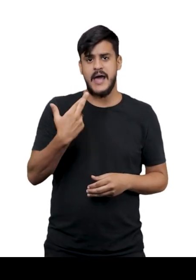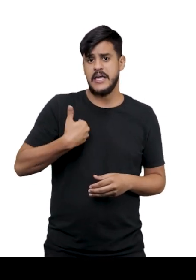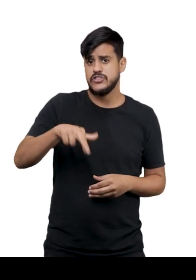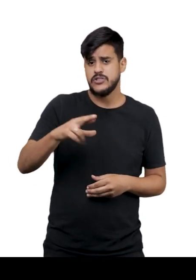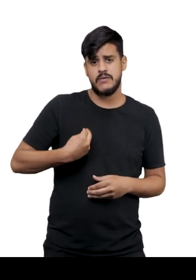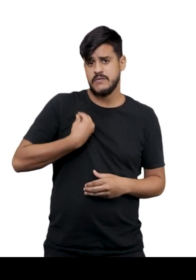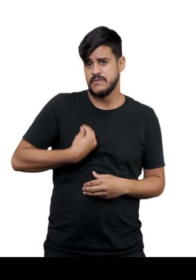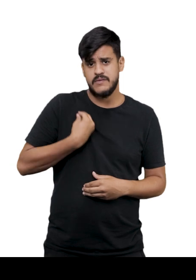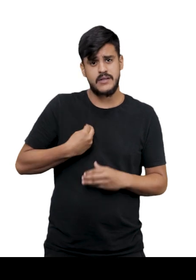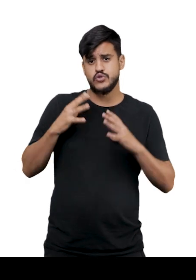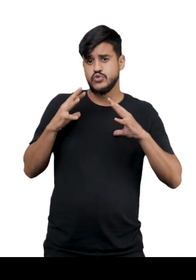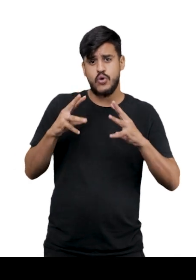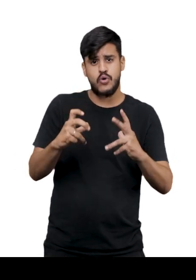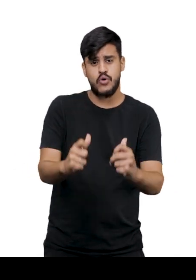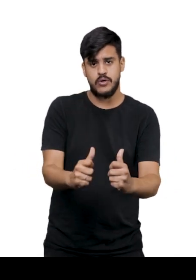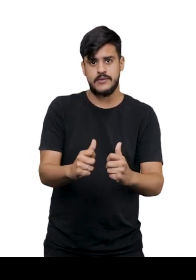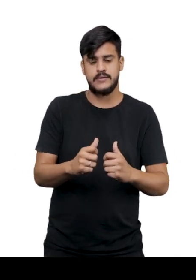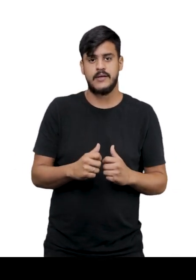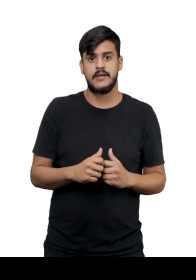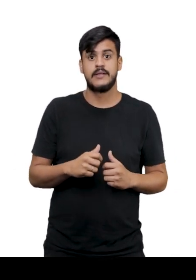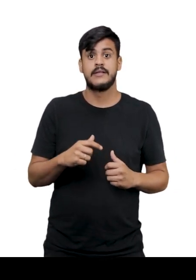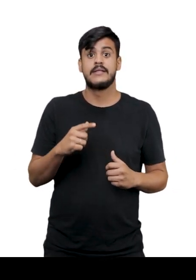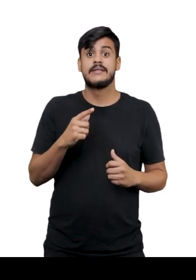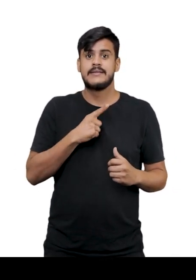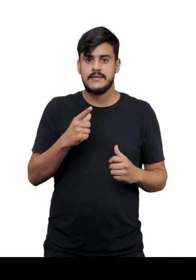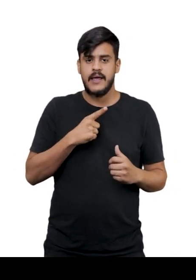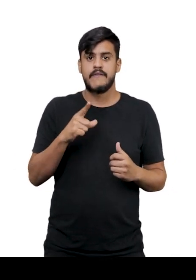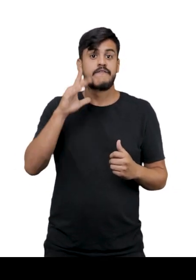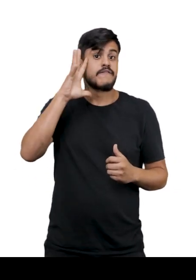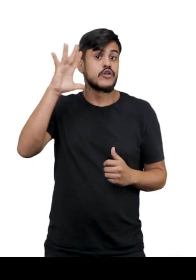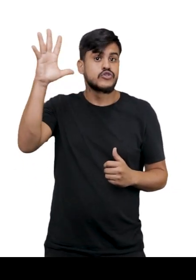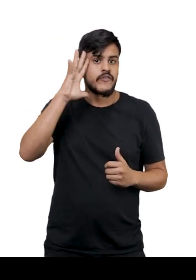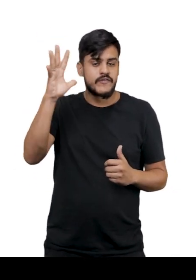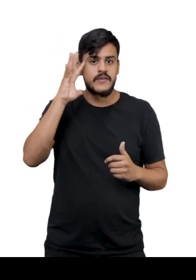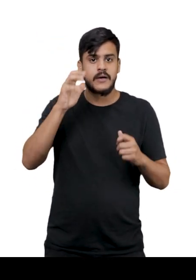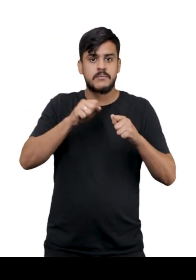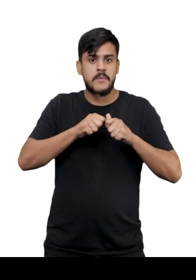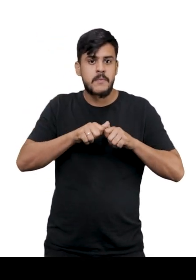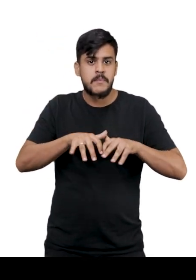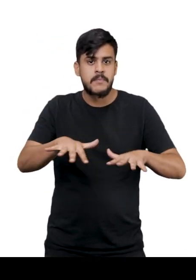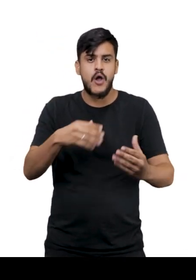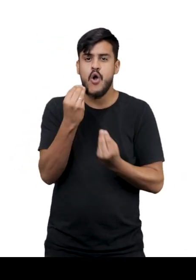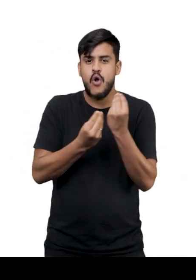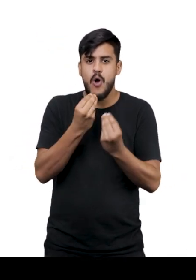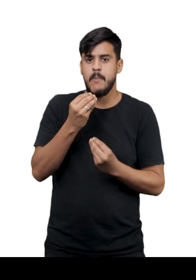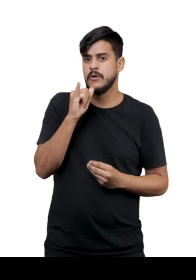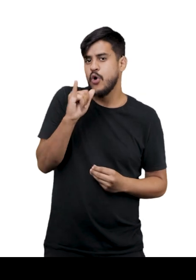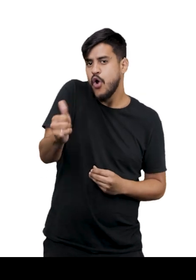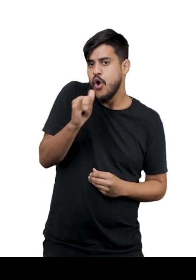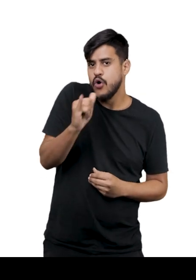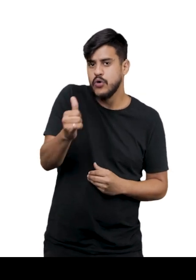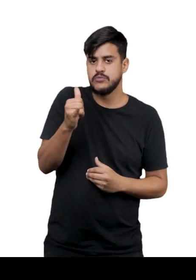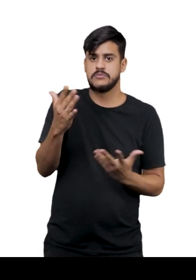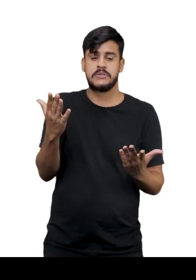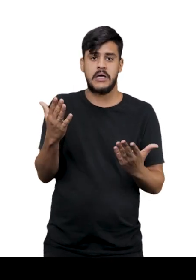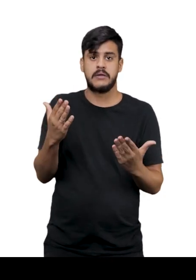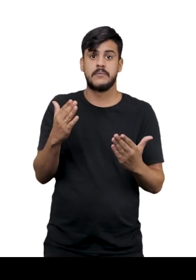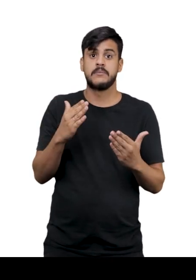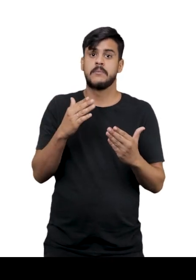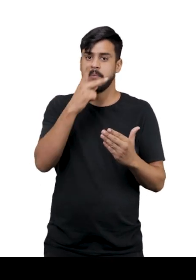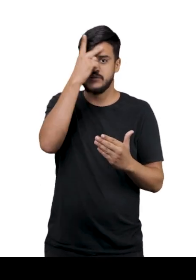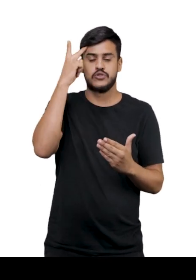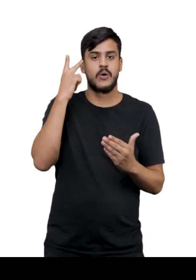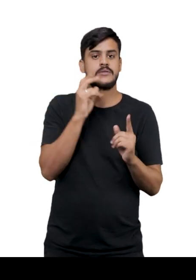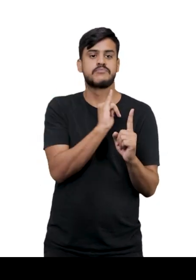a religião está presente em todos os aspectos da vida, com sua base e filosofia disseminadas através de